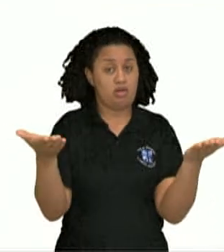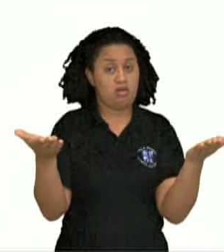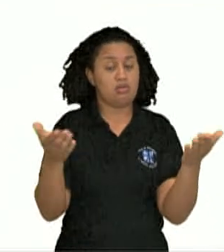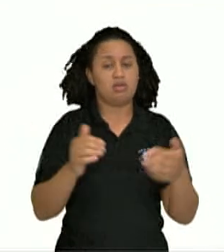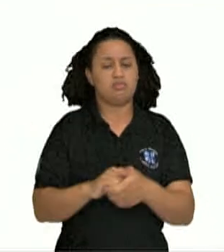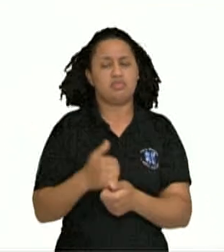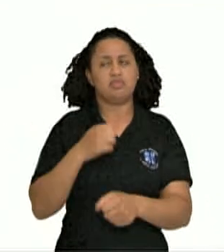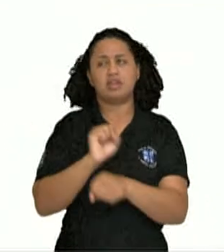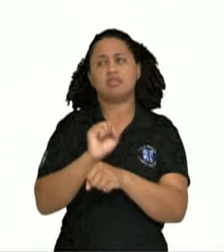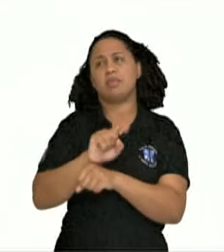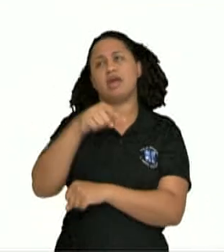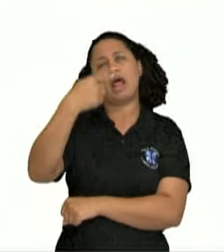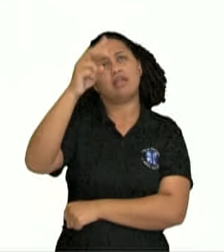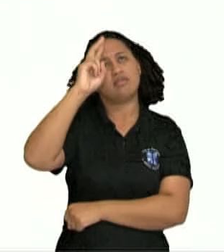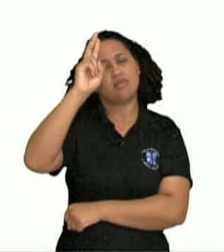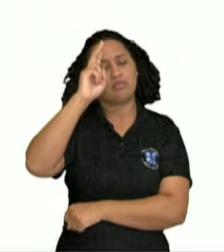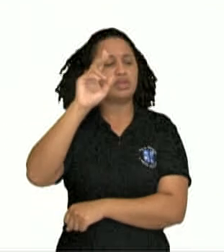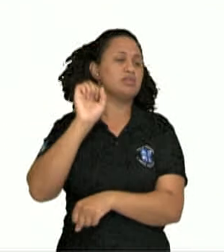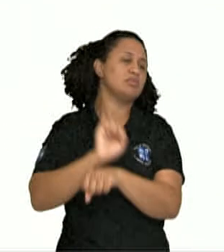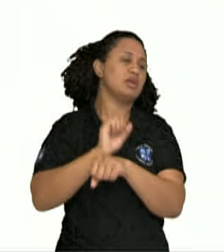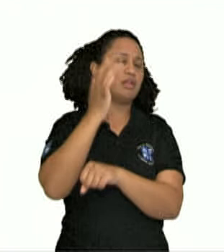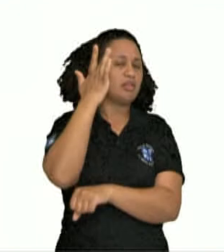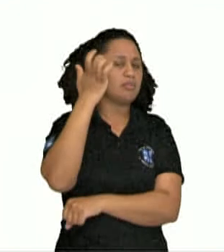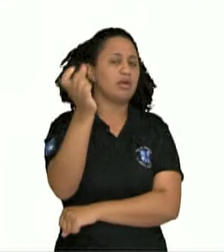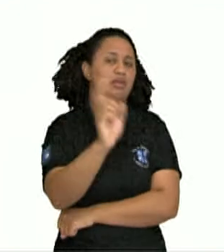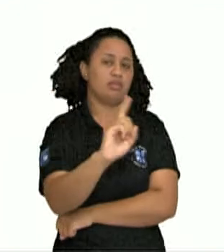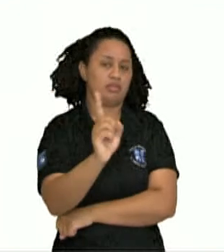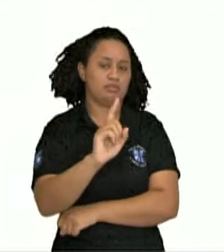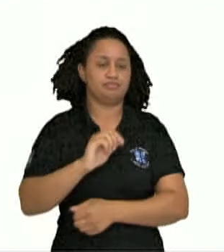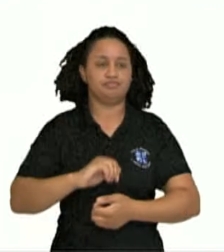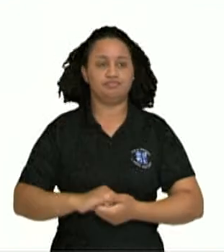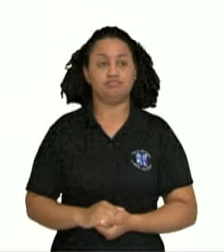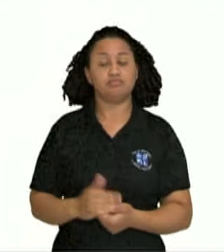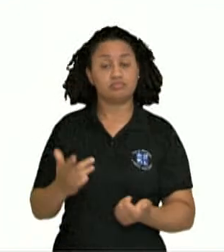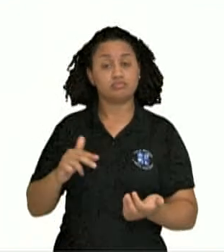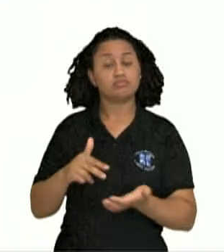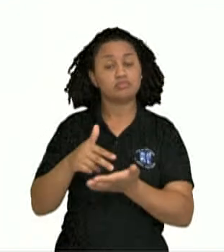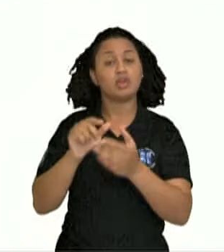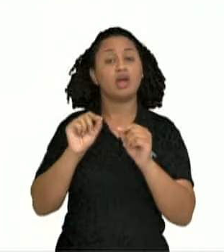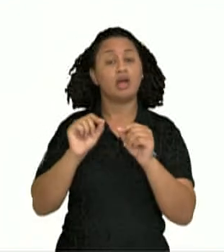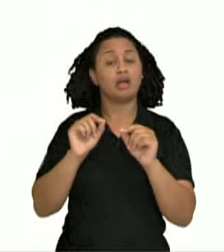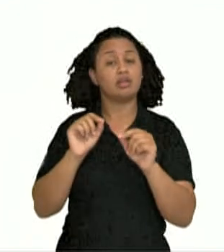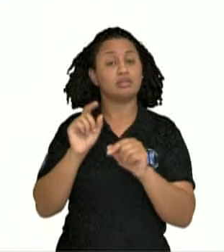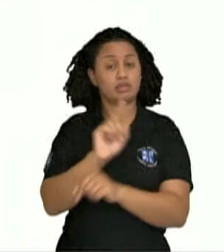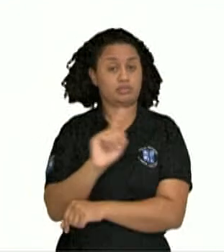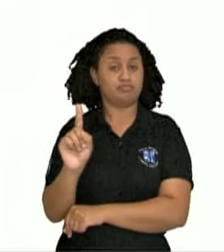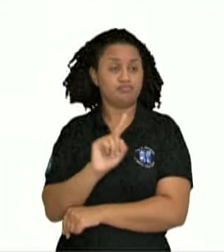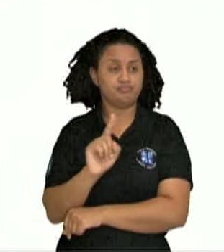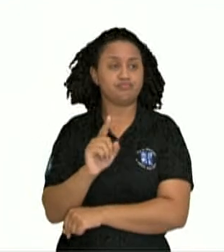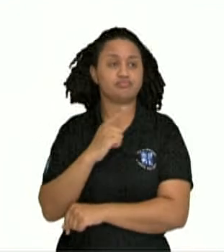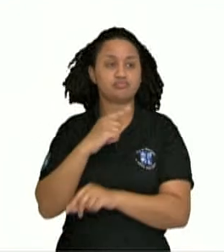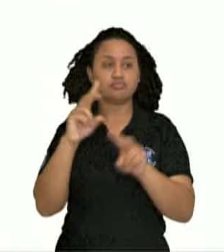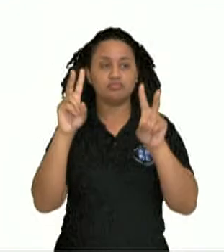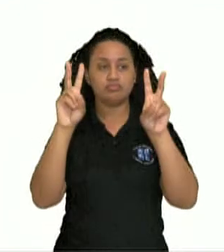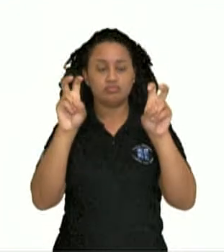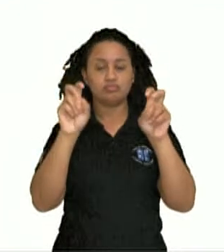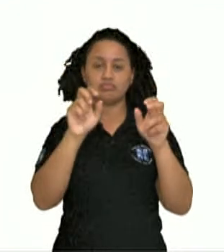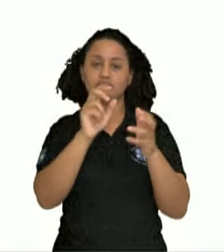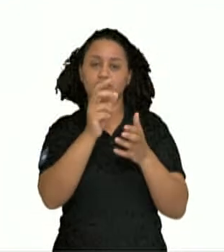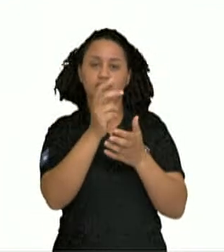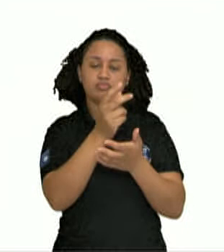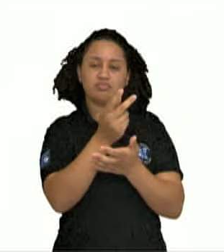segunda-feira ou para amanhã. Ele imperativo negativo. A gente tem aí no título desse